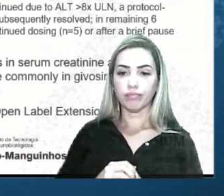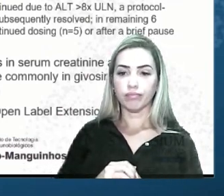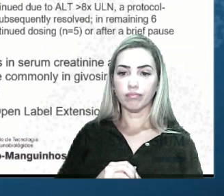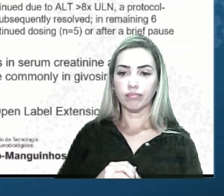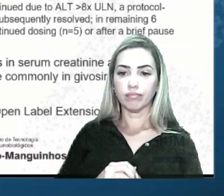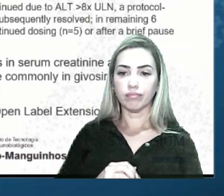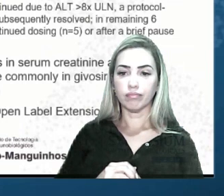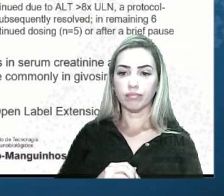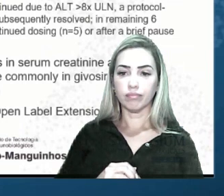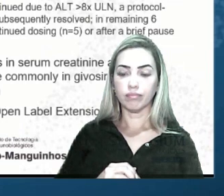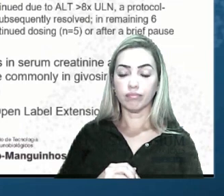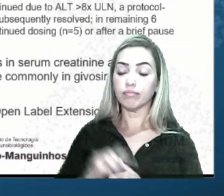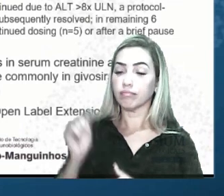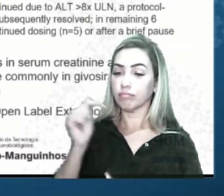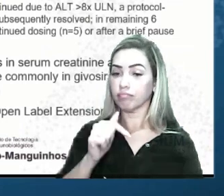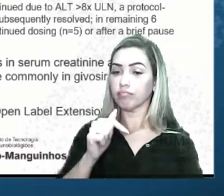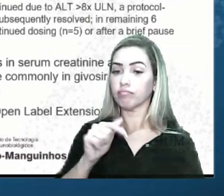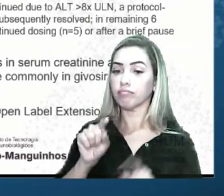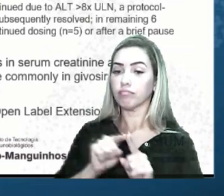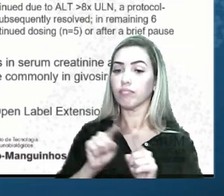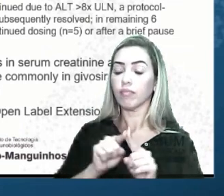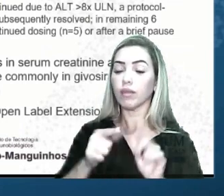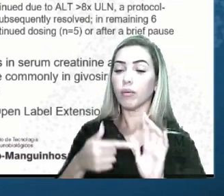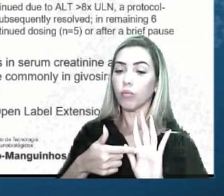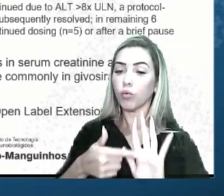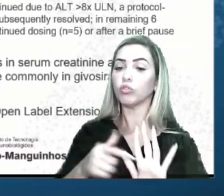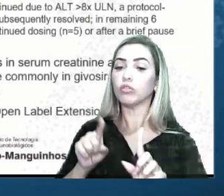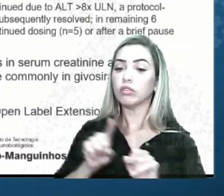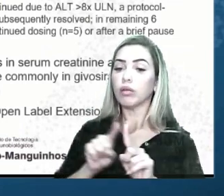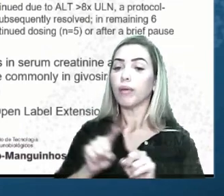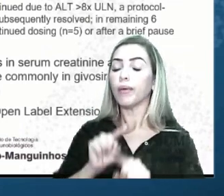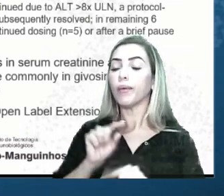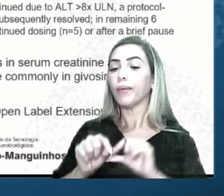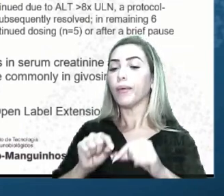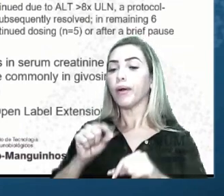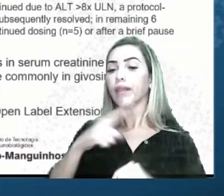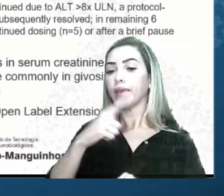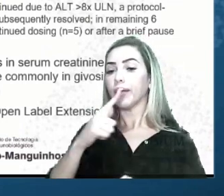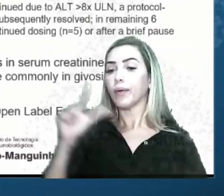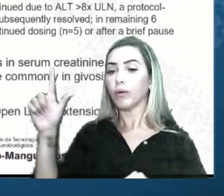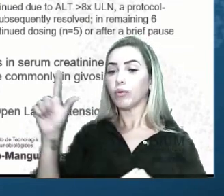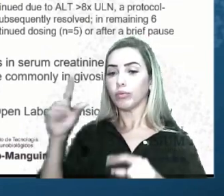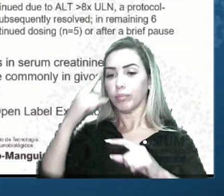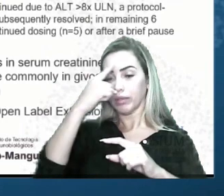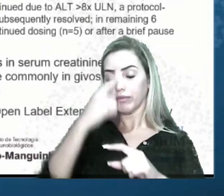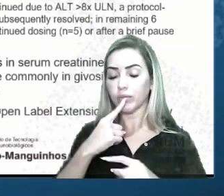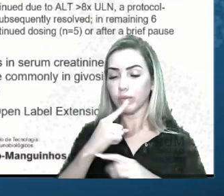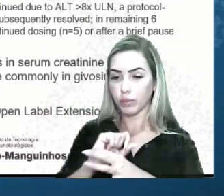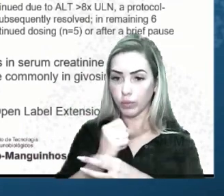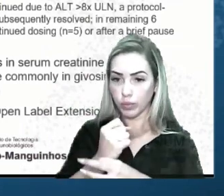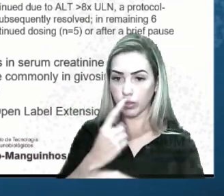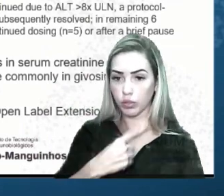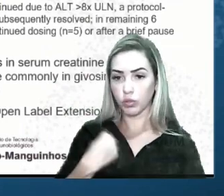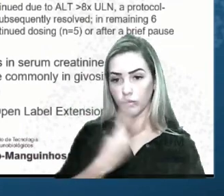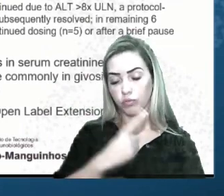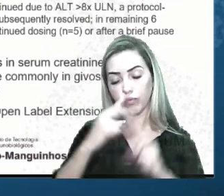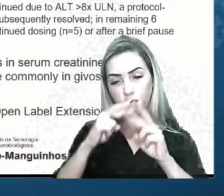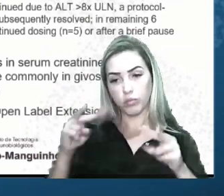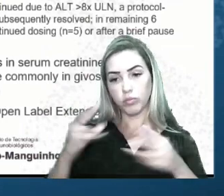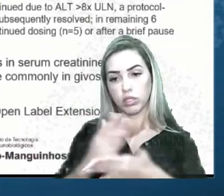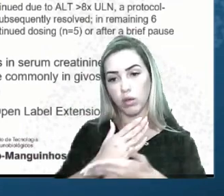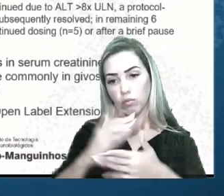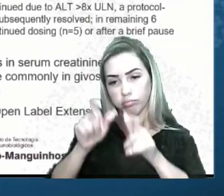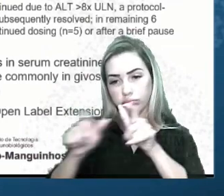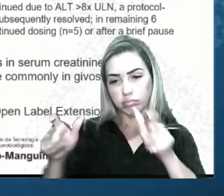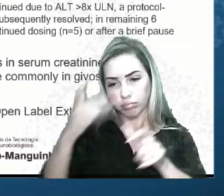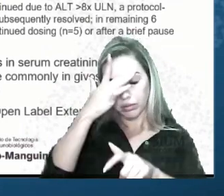E esse composto também tem perfil de segurança. Nós vimos em alguns